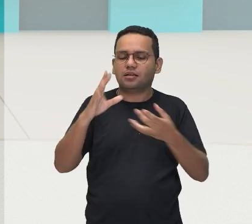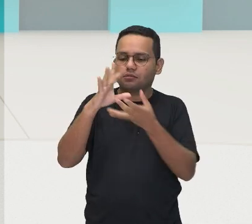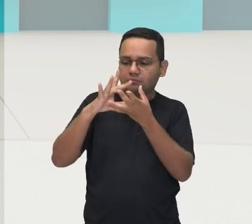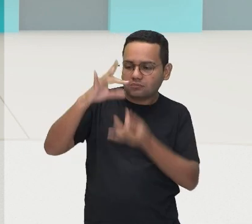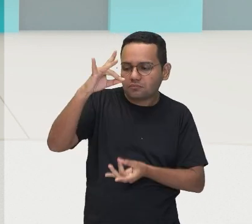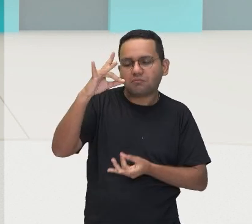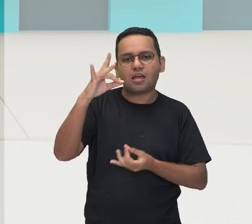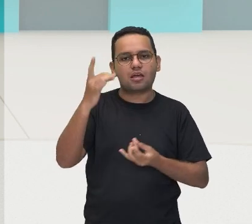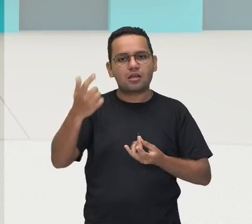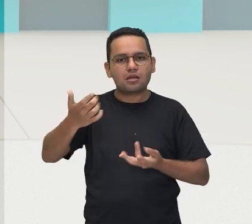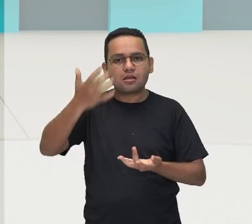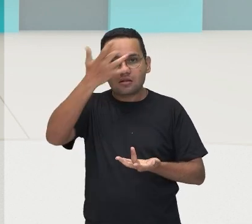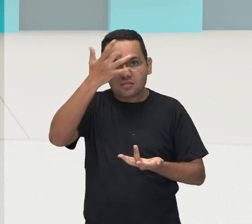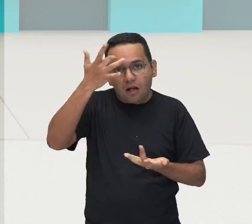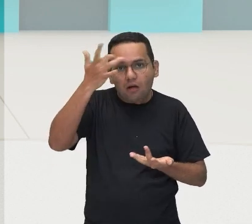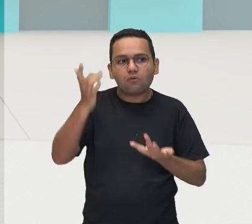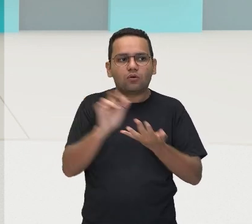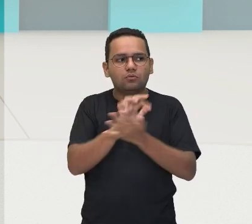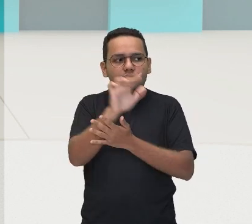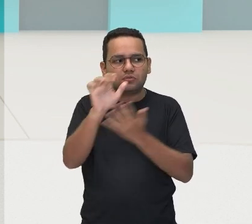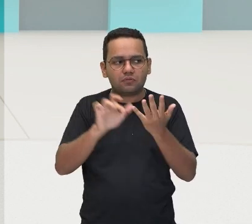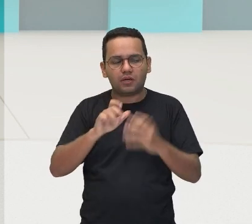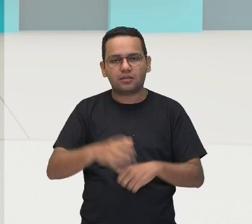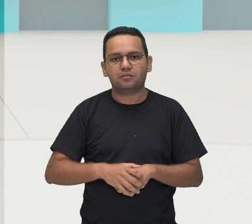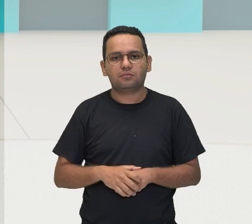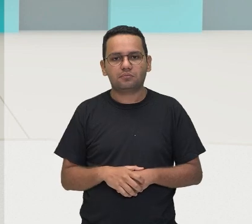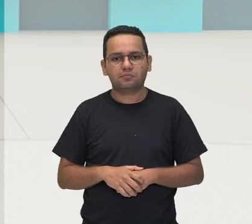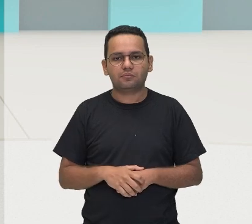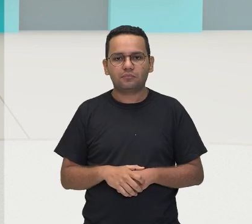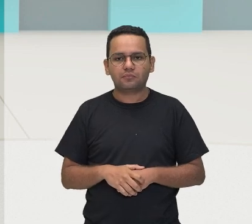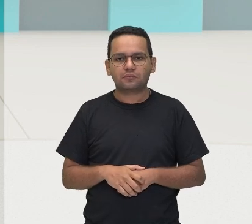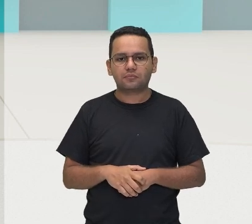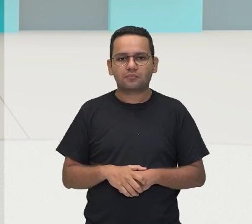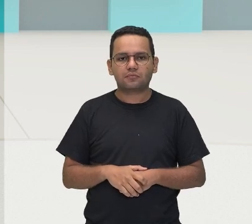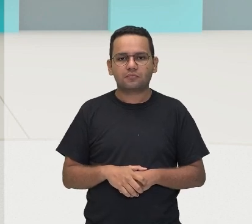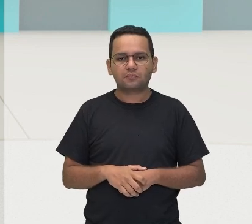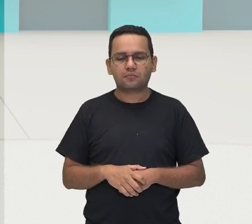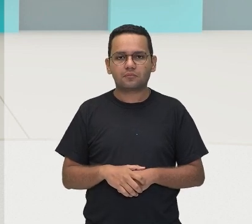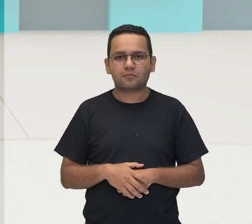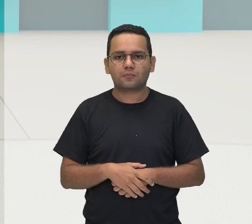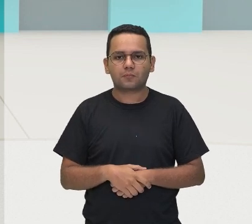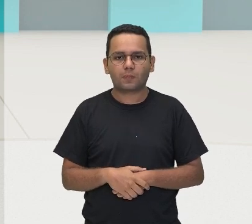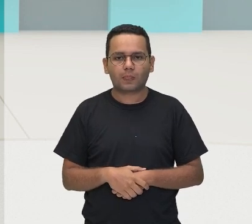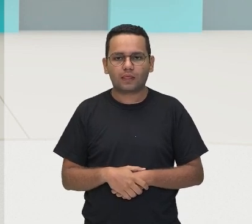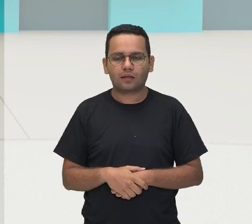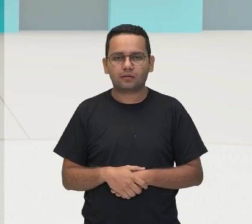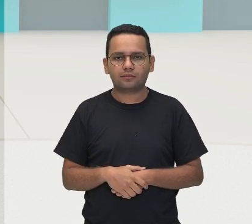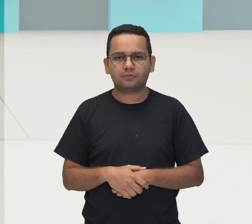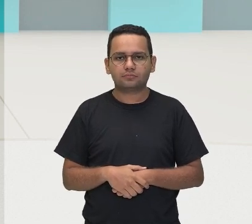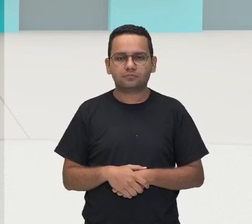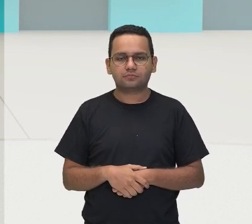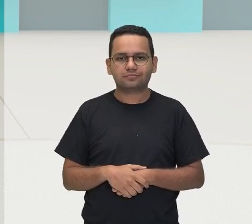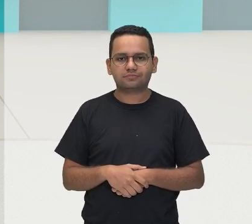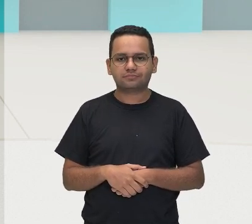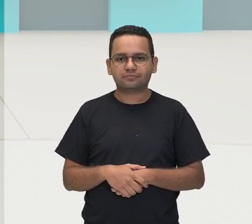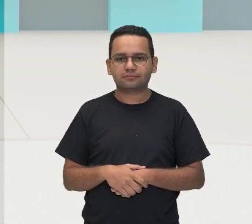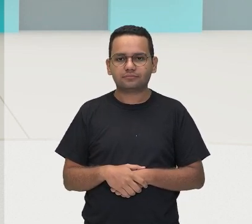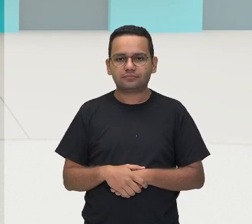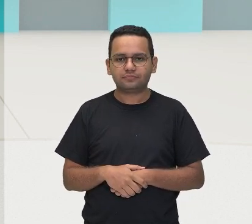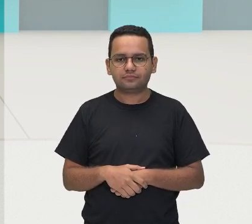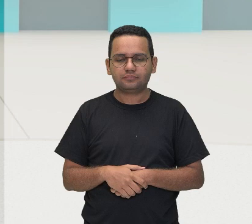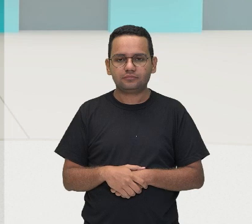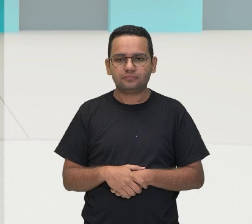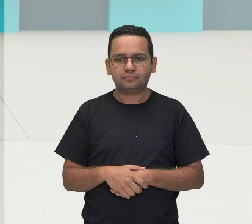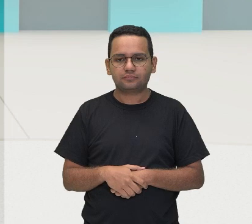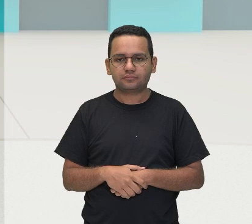das artes marciais, que tem toda essa filosofia por trás dela. E também, não menos